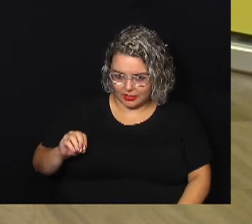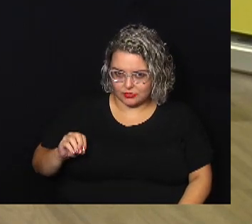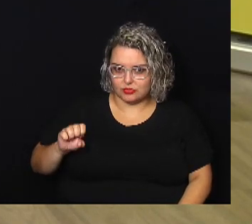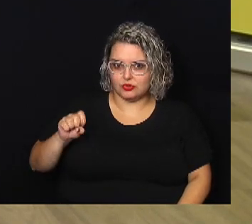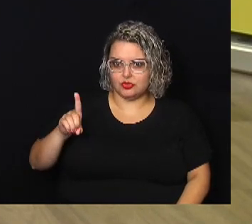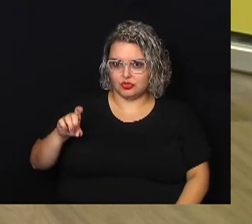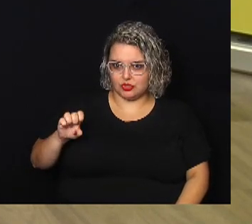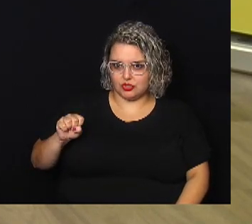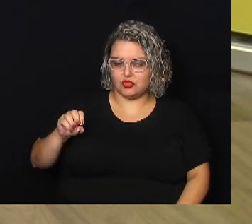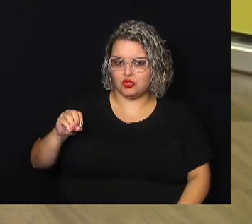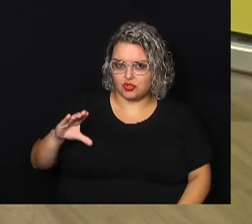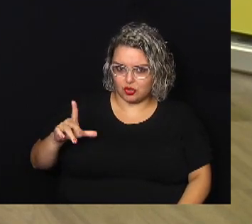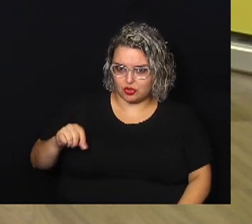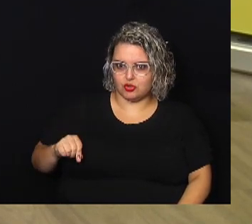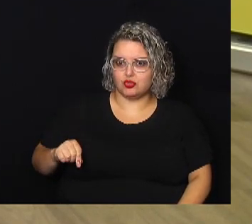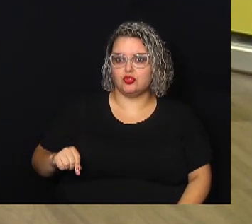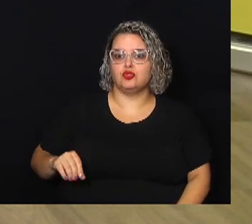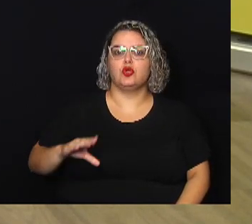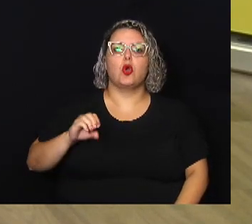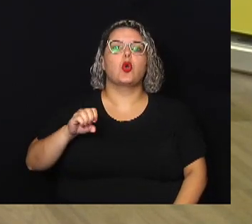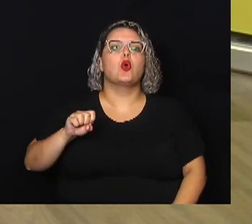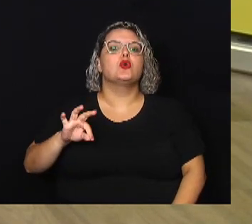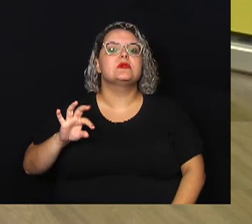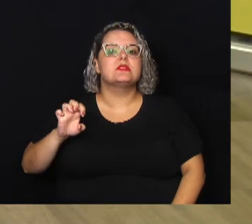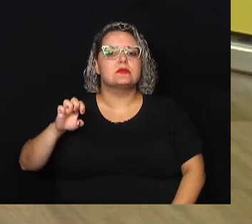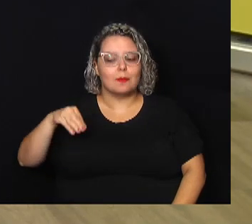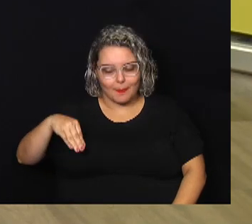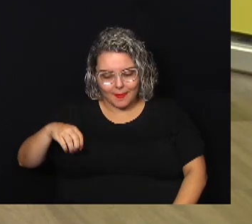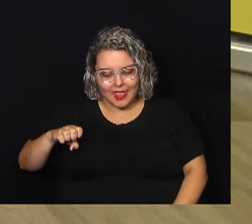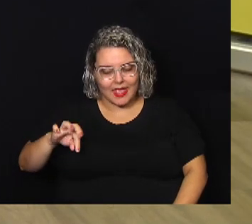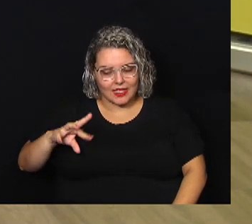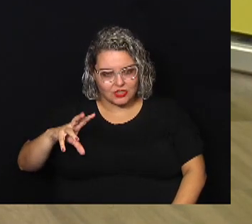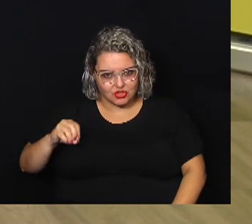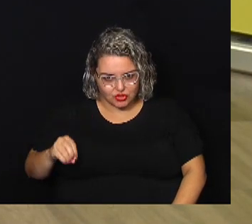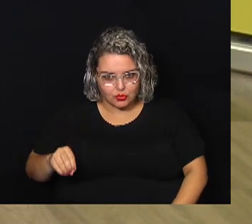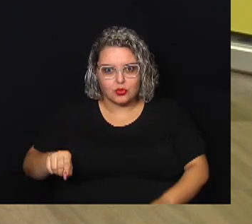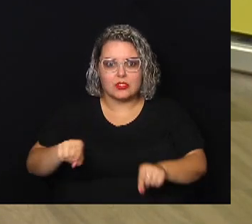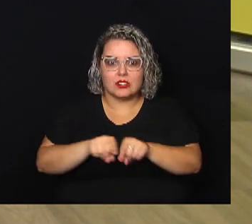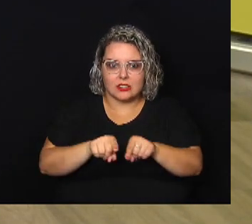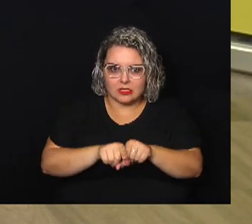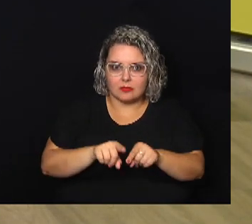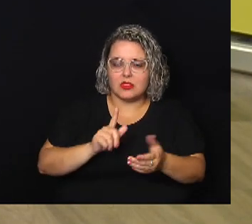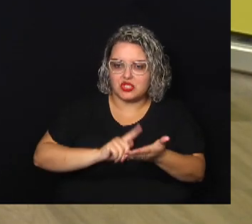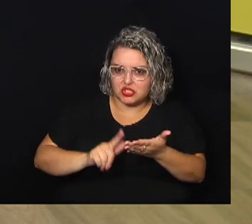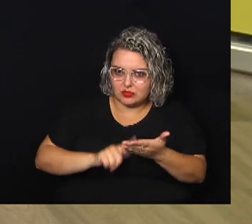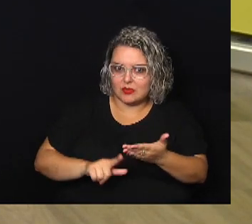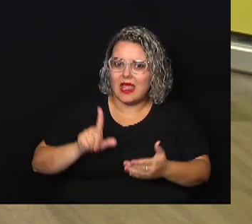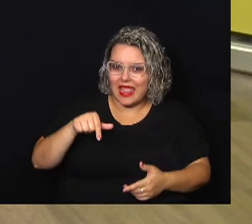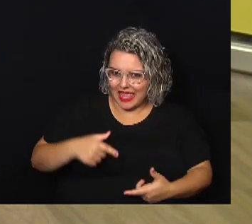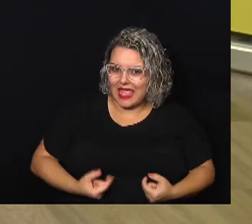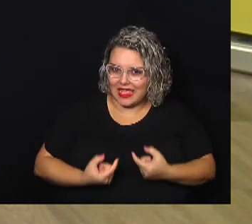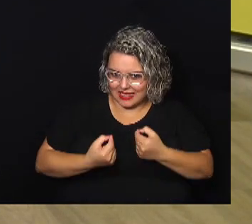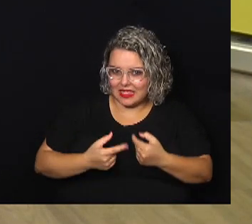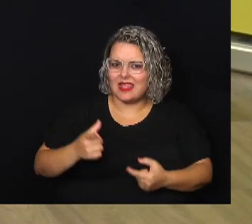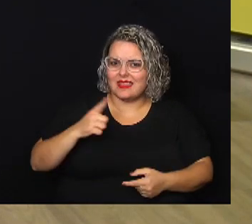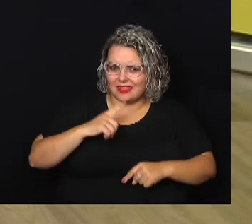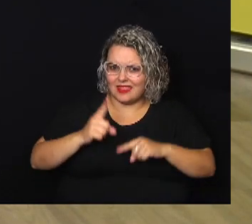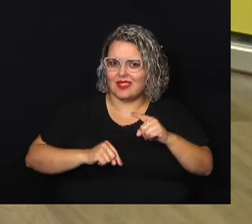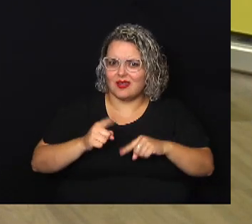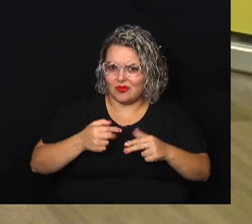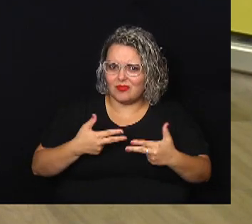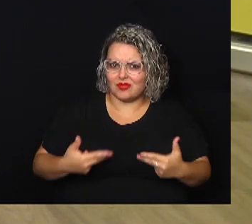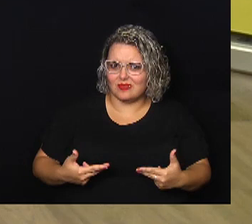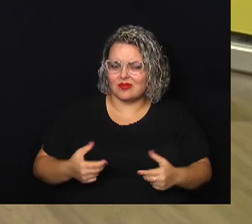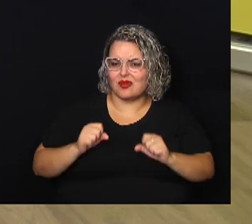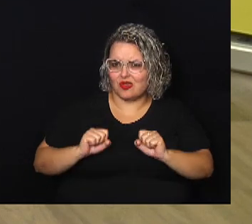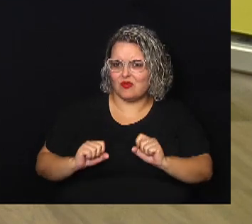higiene, é cancerígeno. É verdade isso? Já pegando esse gancho, tem produtos que podem causar